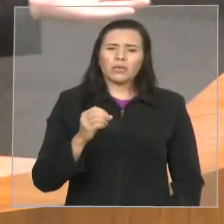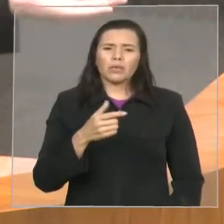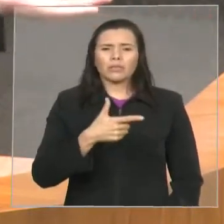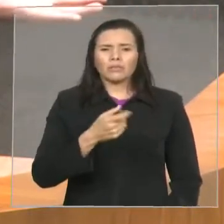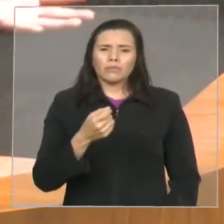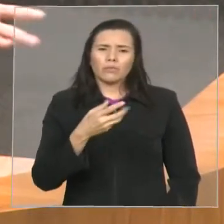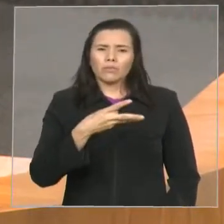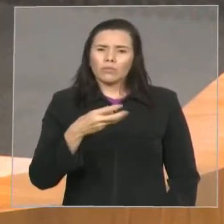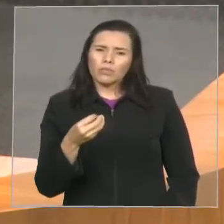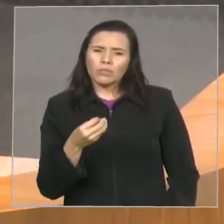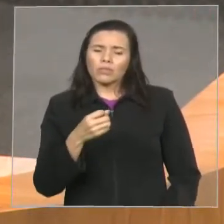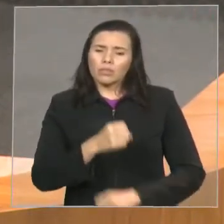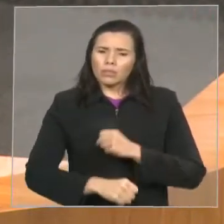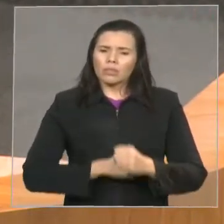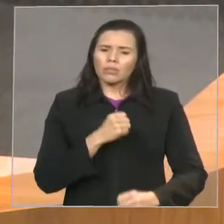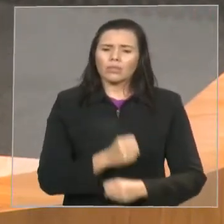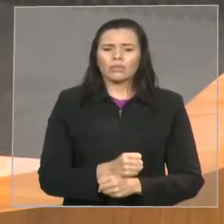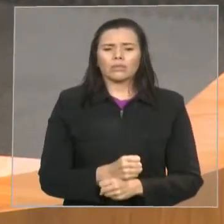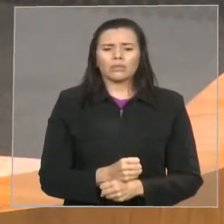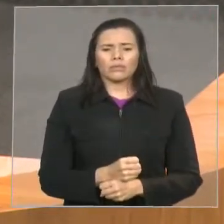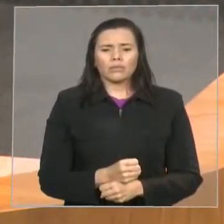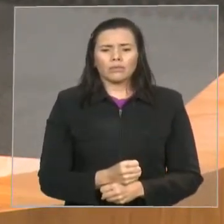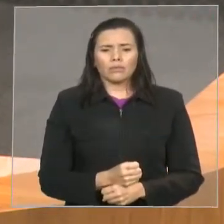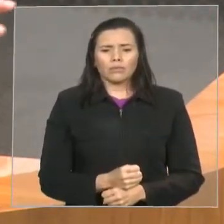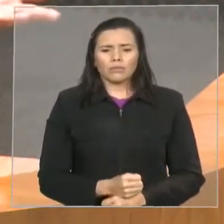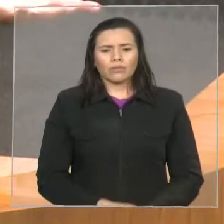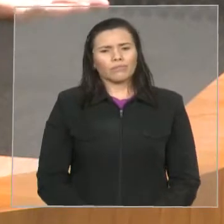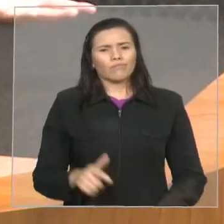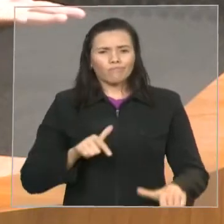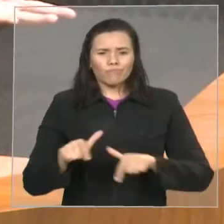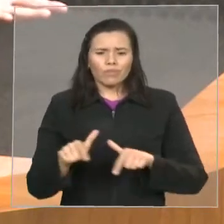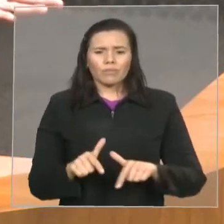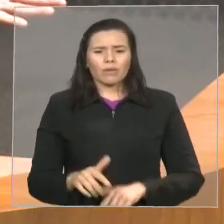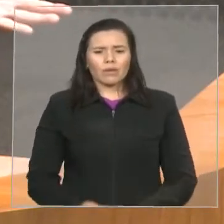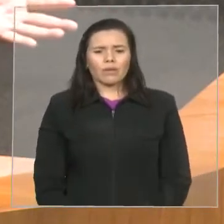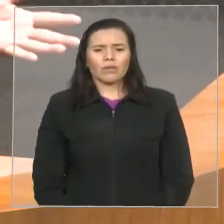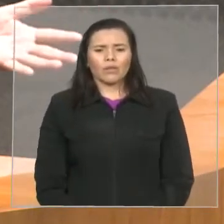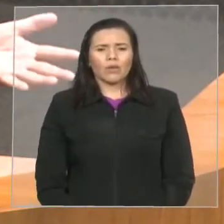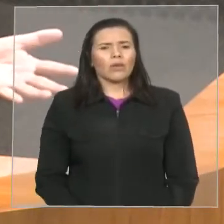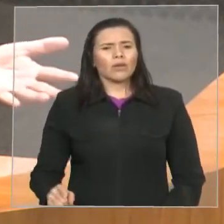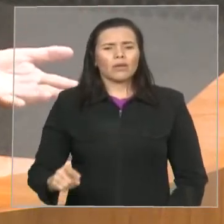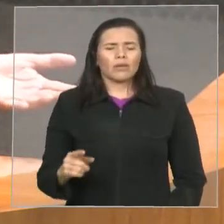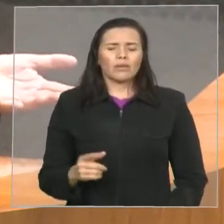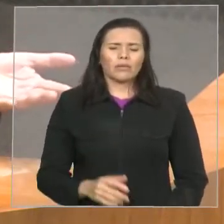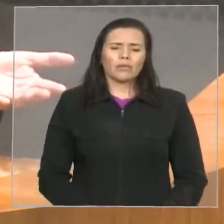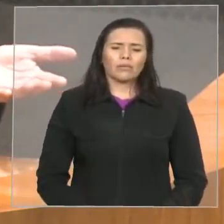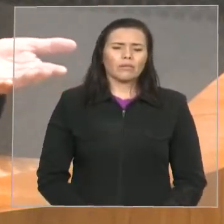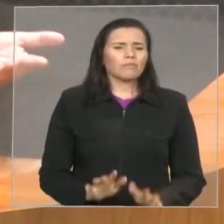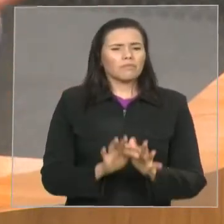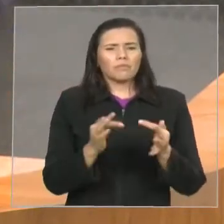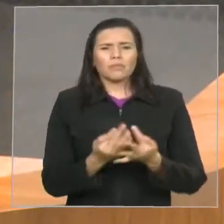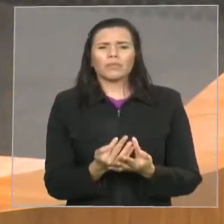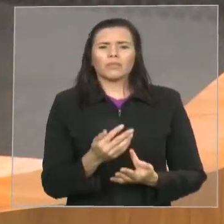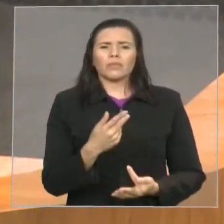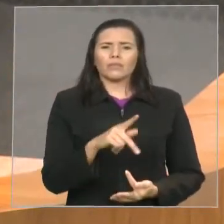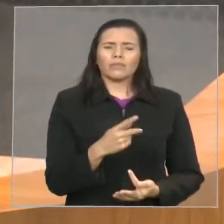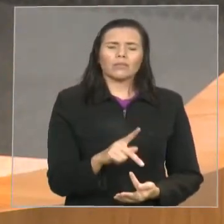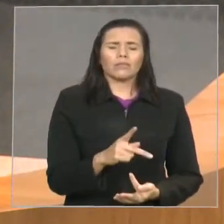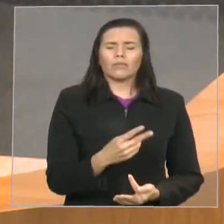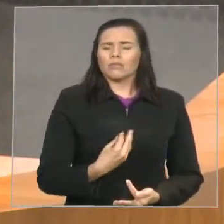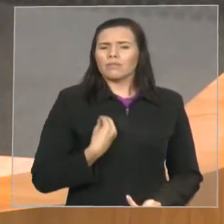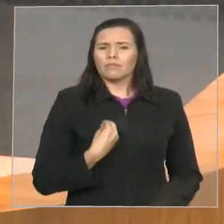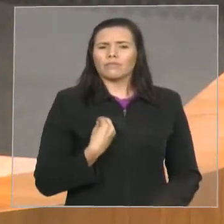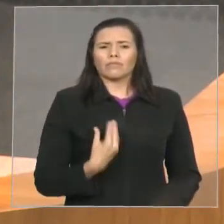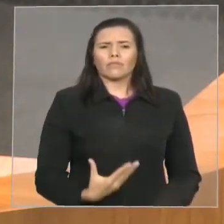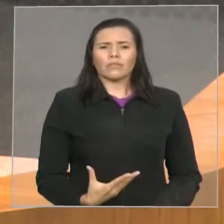cargo, às vezes por uma coisa pequena, e que ali acabou a vida dele e a família, que ele não sabe fazer outra coisa se não